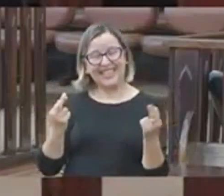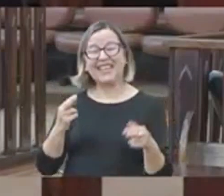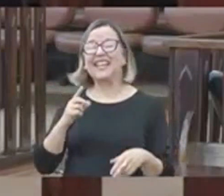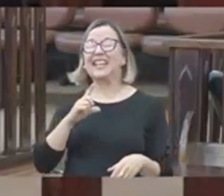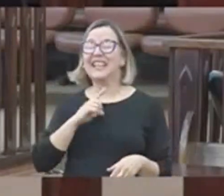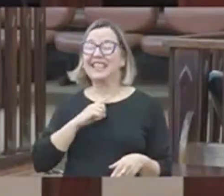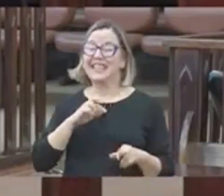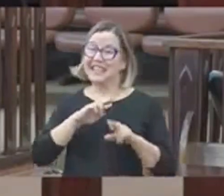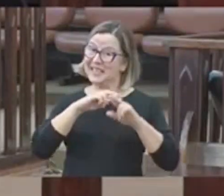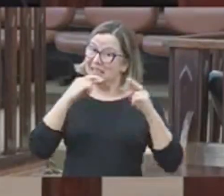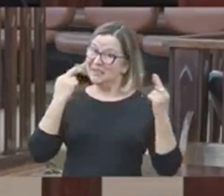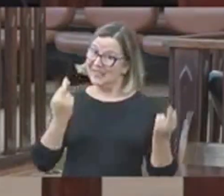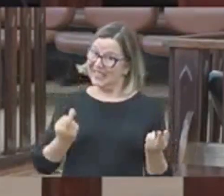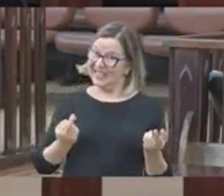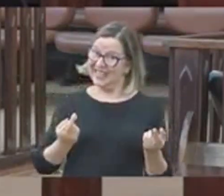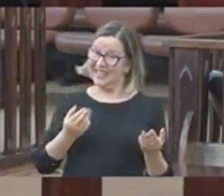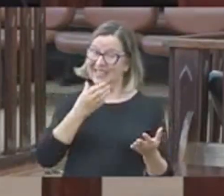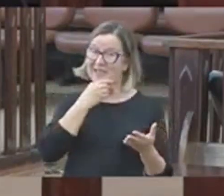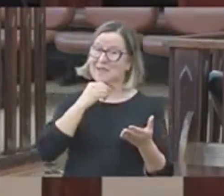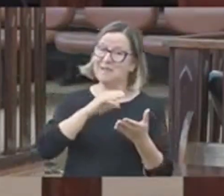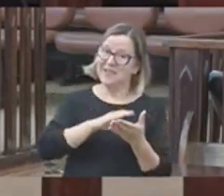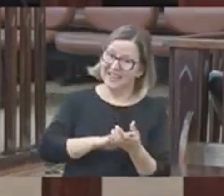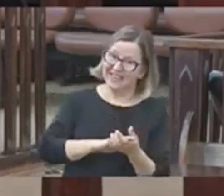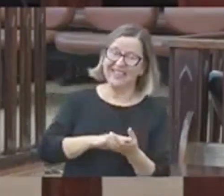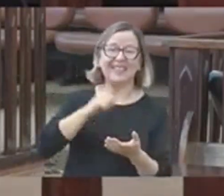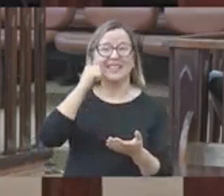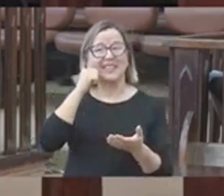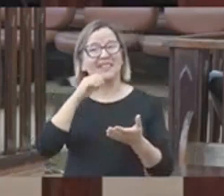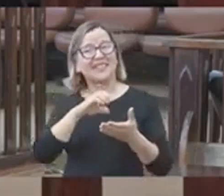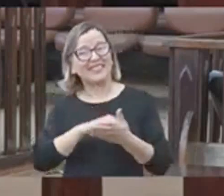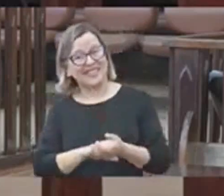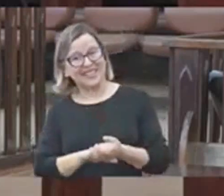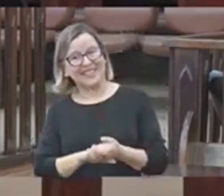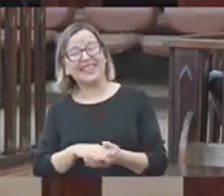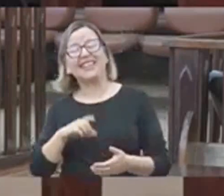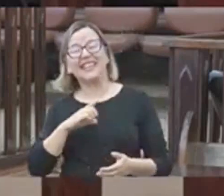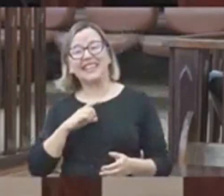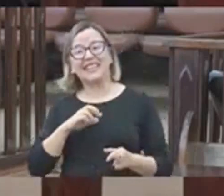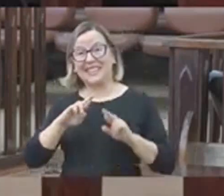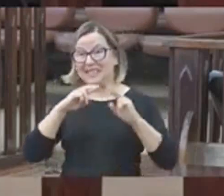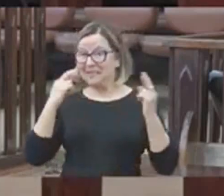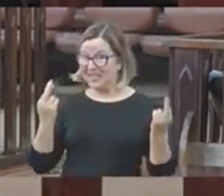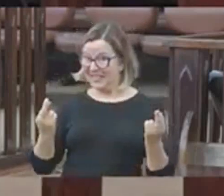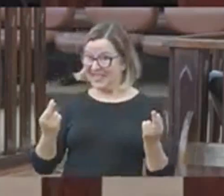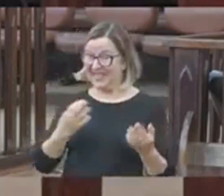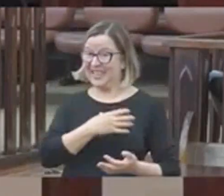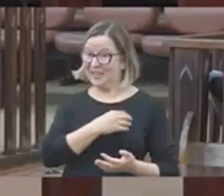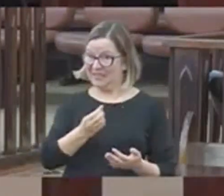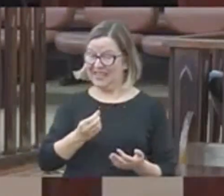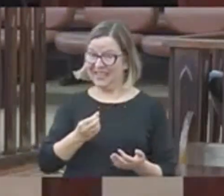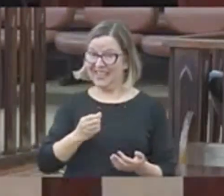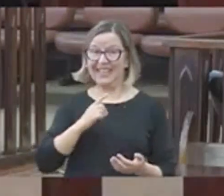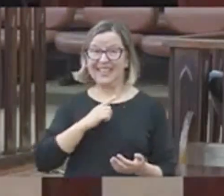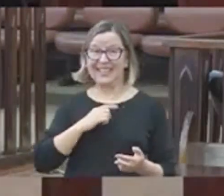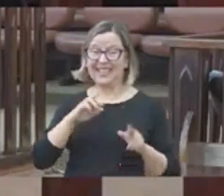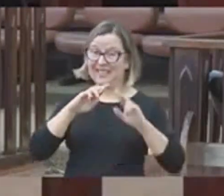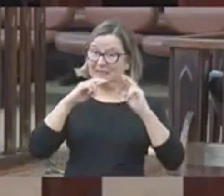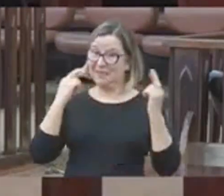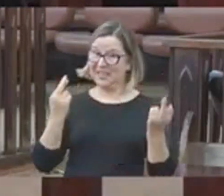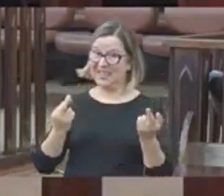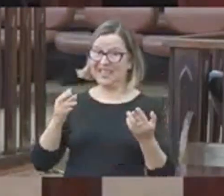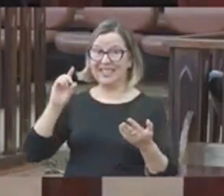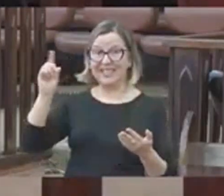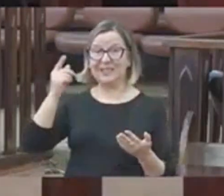maridos, há esperança, esposas, há esperança, filhos, há esperança de Deus para a